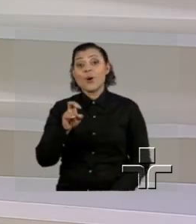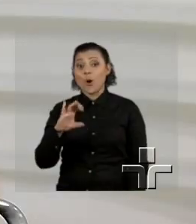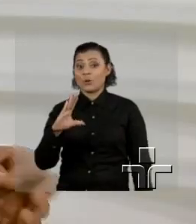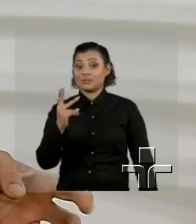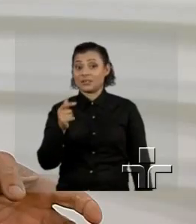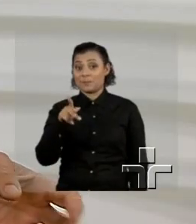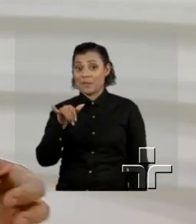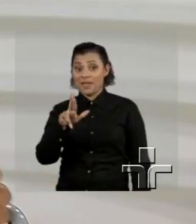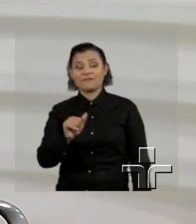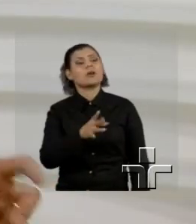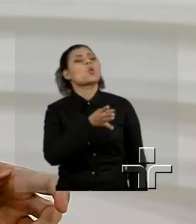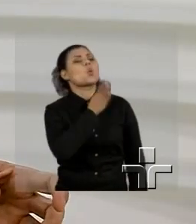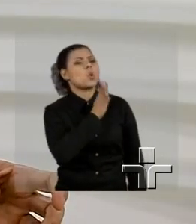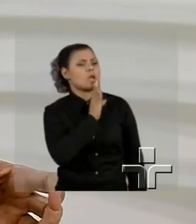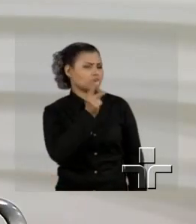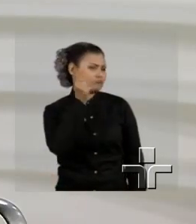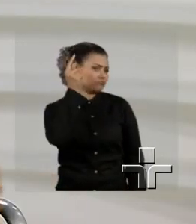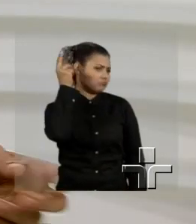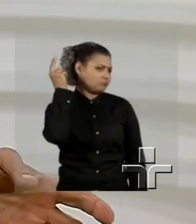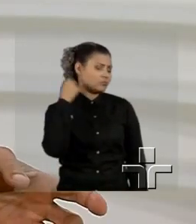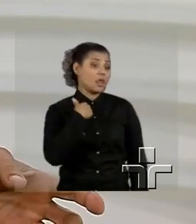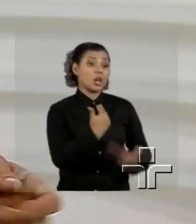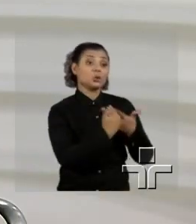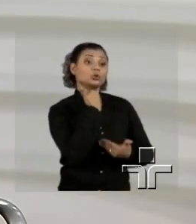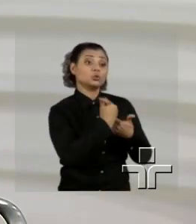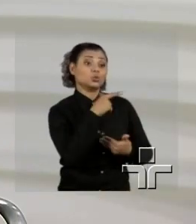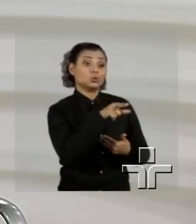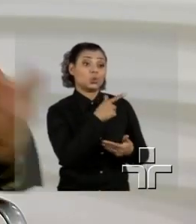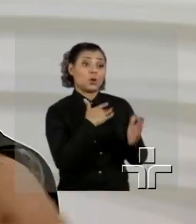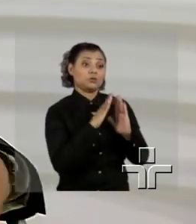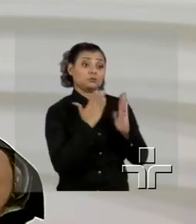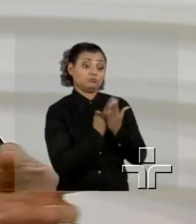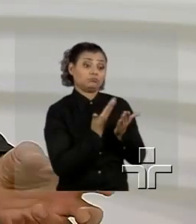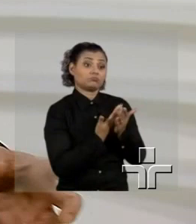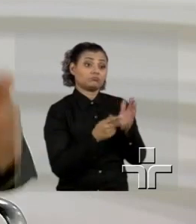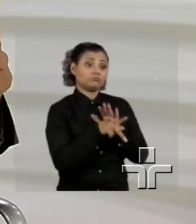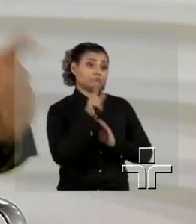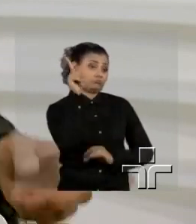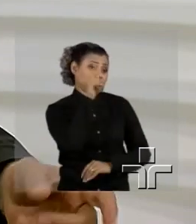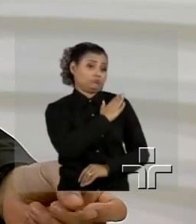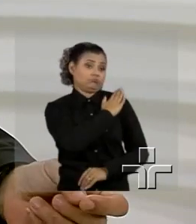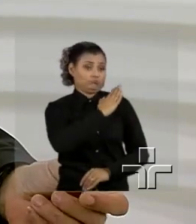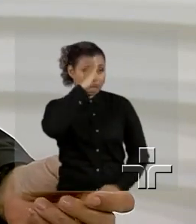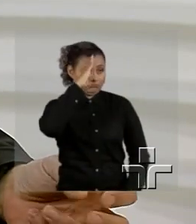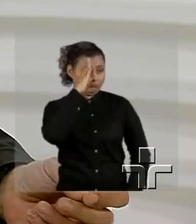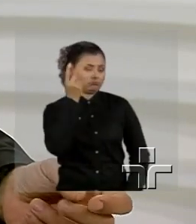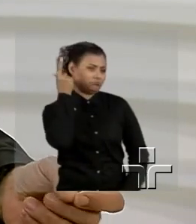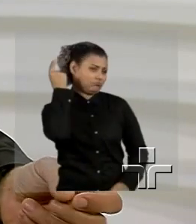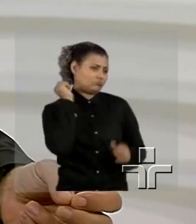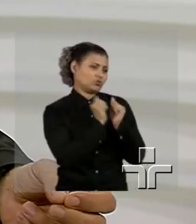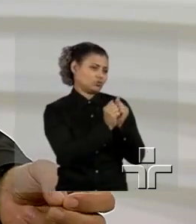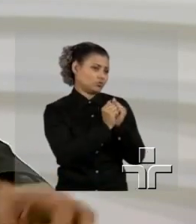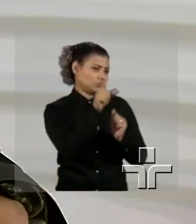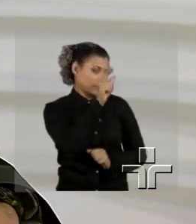ele tem todas as responsabilidades, né, sobre os ombros dele, inclusive de